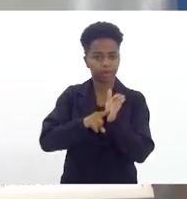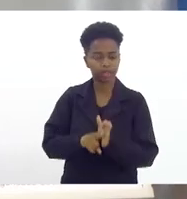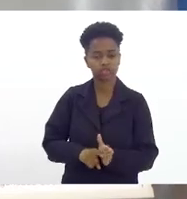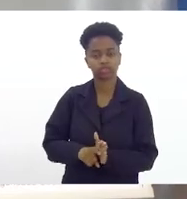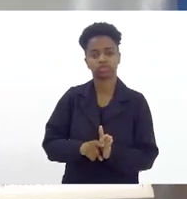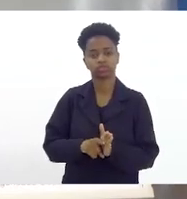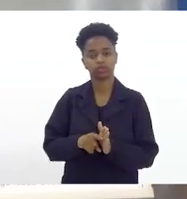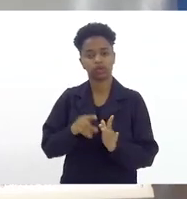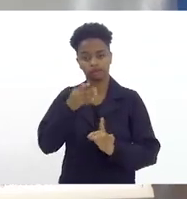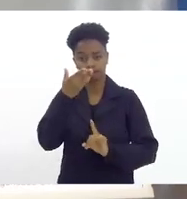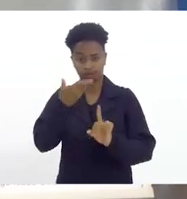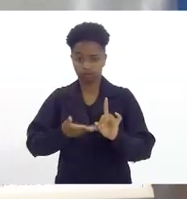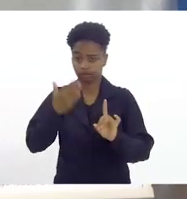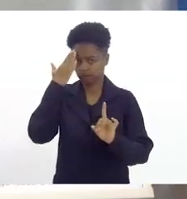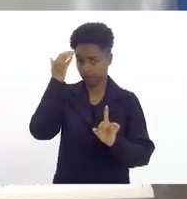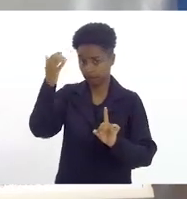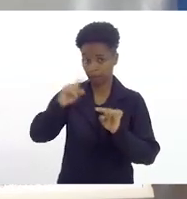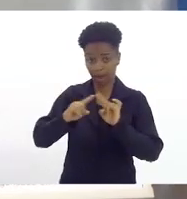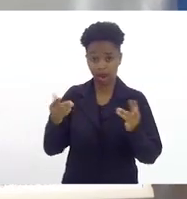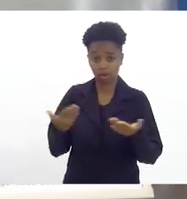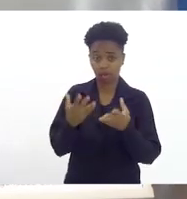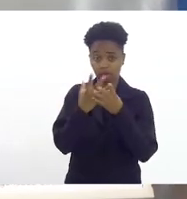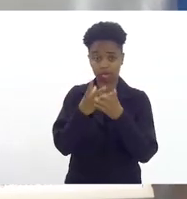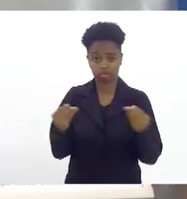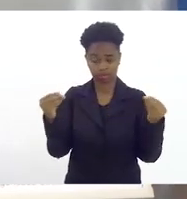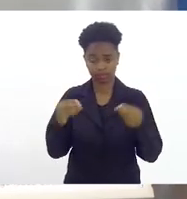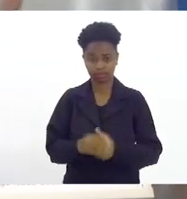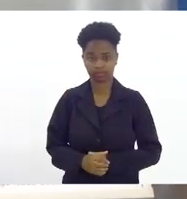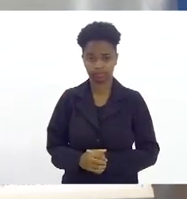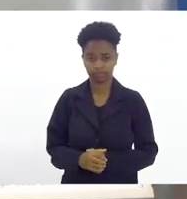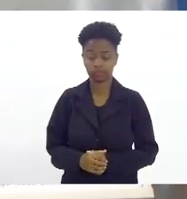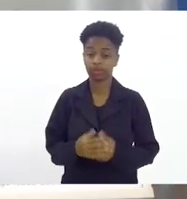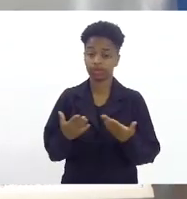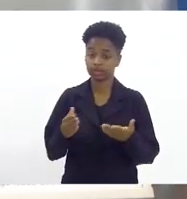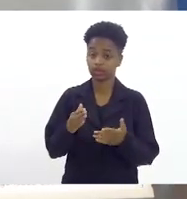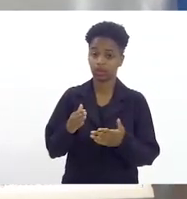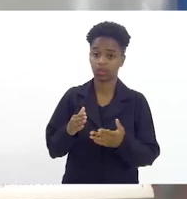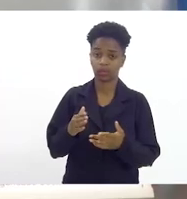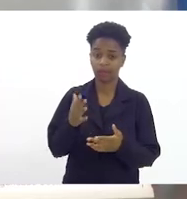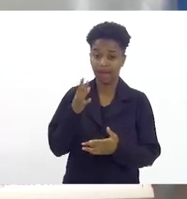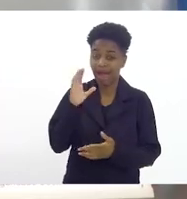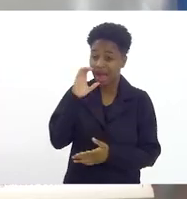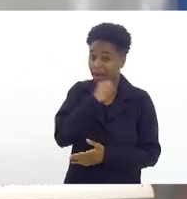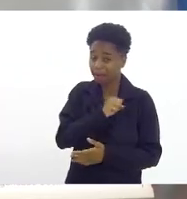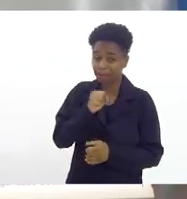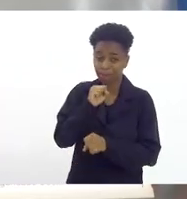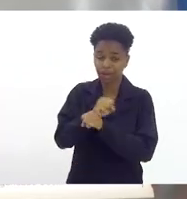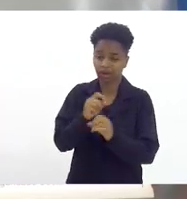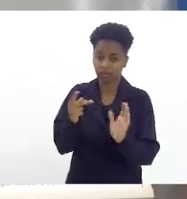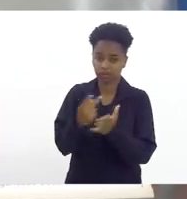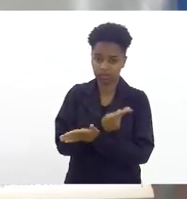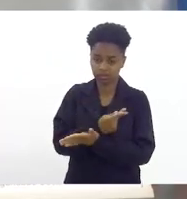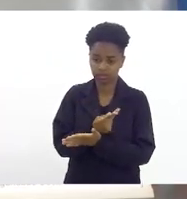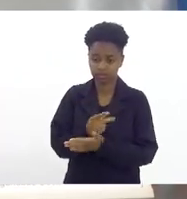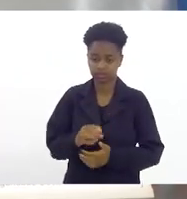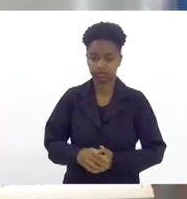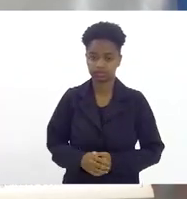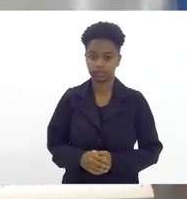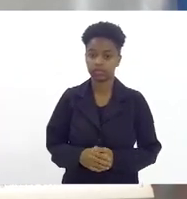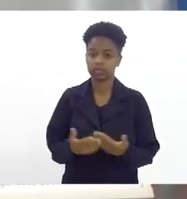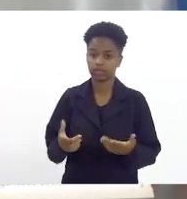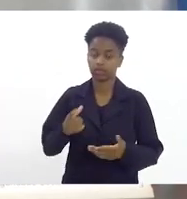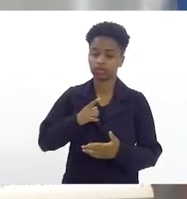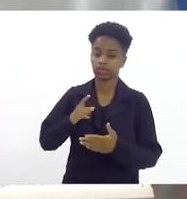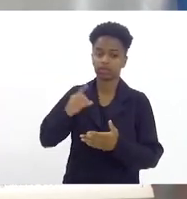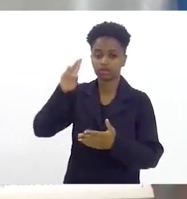pesquisadores reconhecidos e que não existem mais do dia para noite deixaram de existir né e todo ativo simbólico